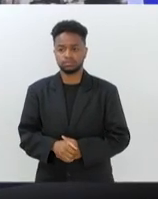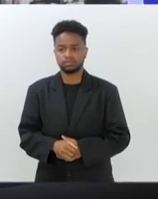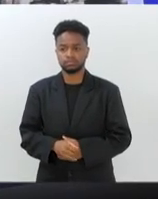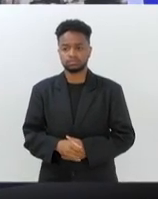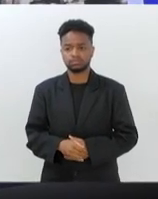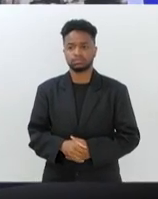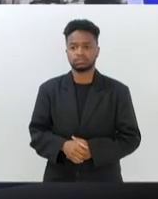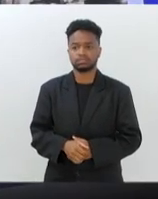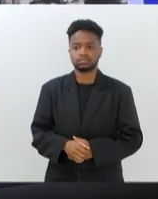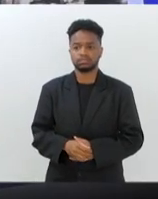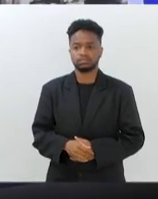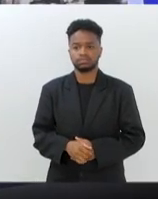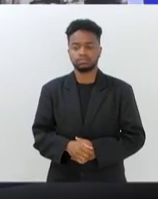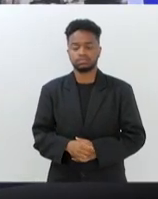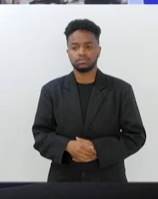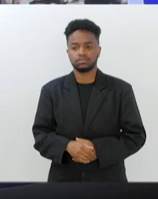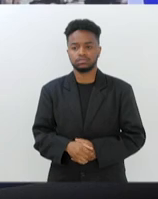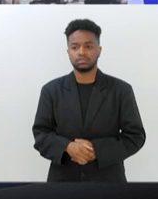não